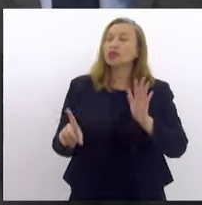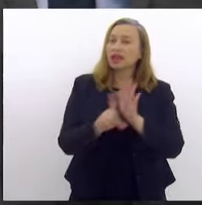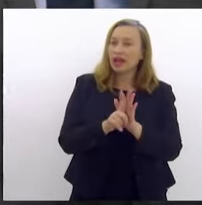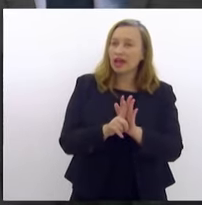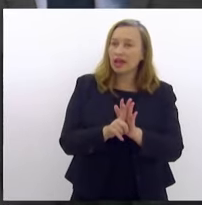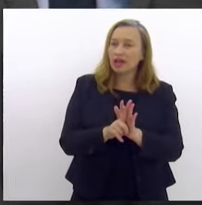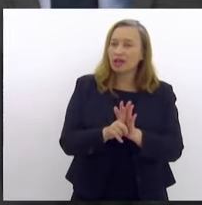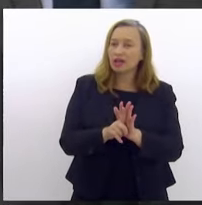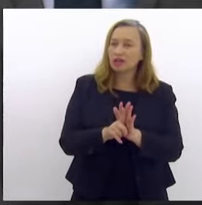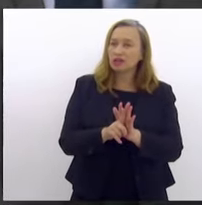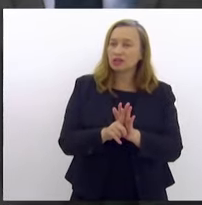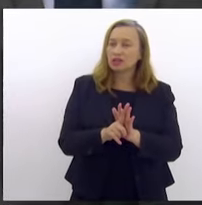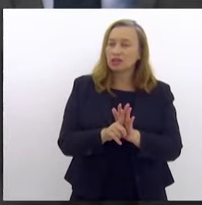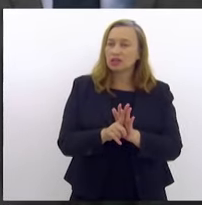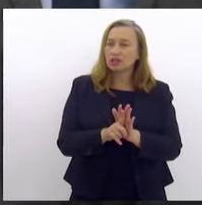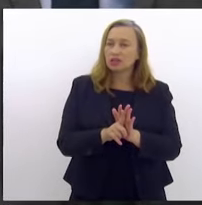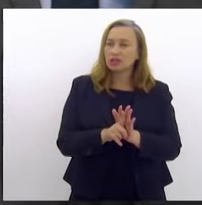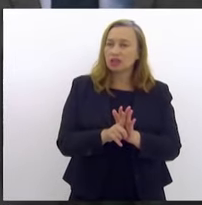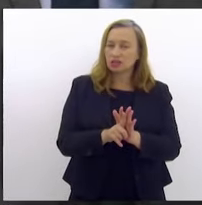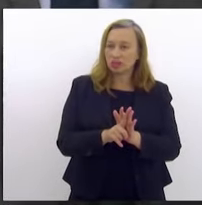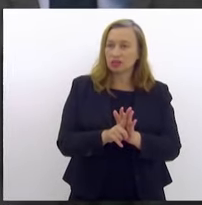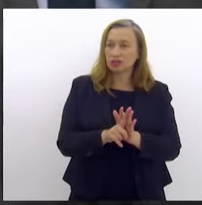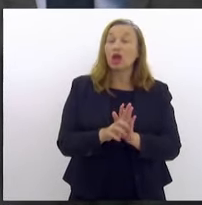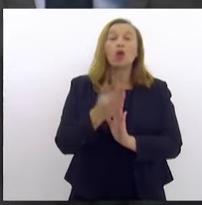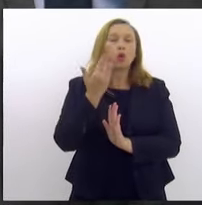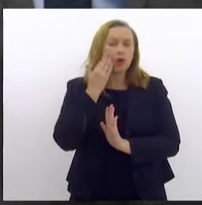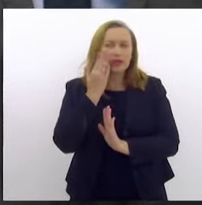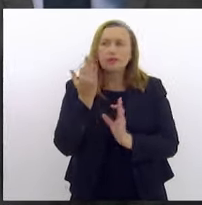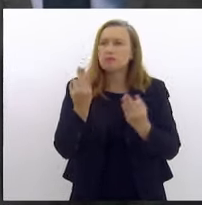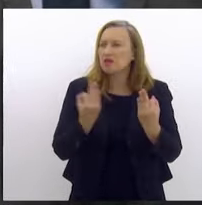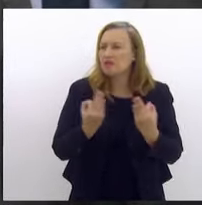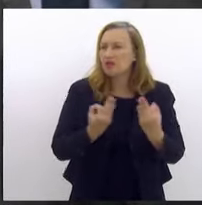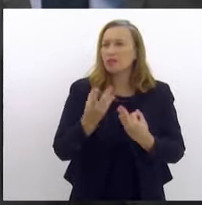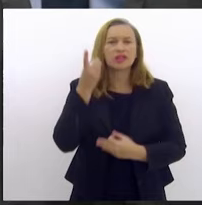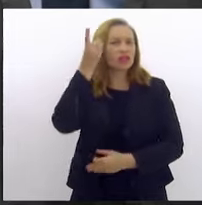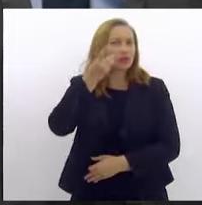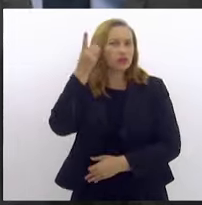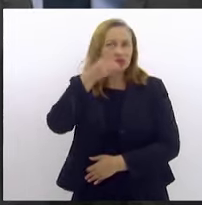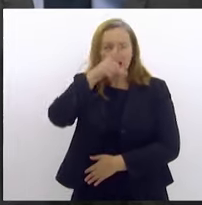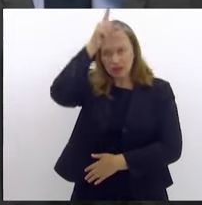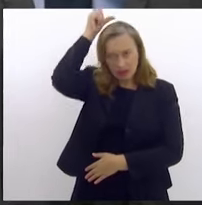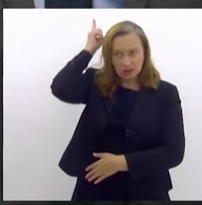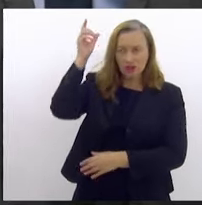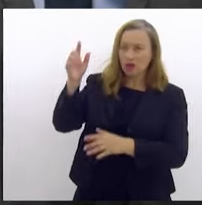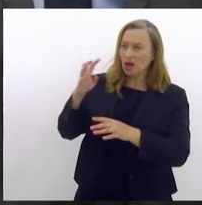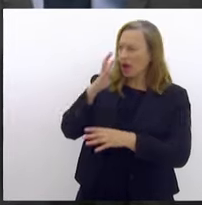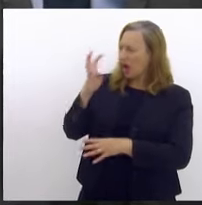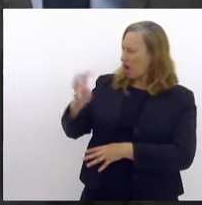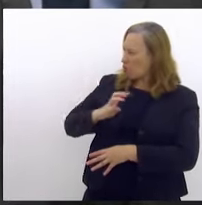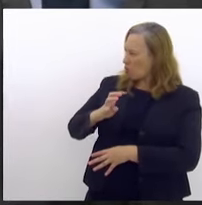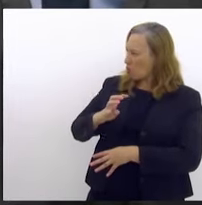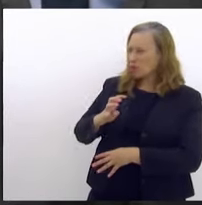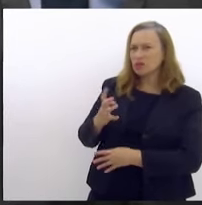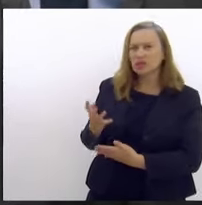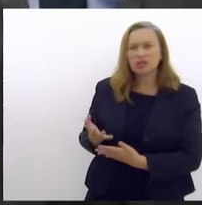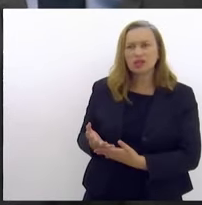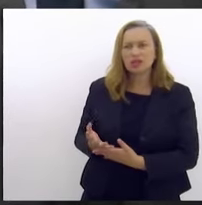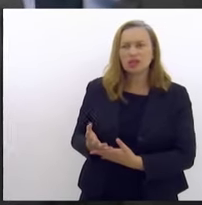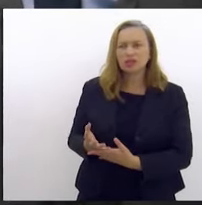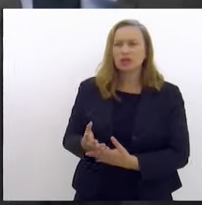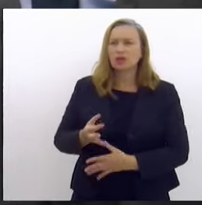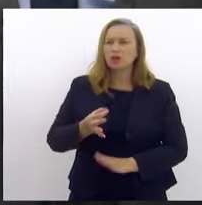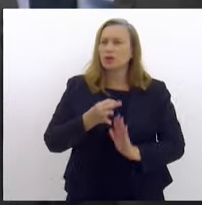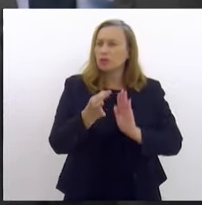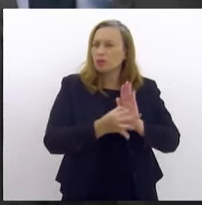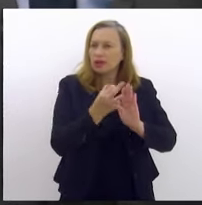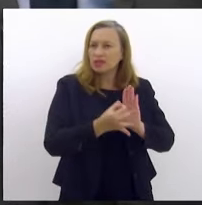que esteja vigindo. Eu entendo perfeitamente, o deputado Luiz Paulo nos acusa de, acusou o parecer